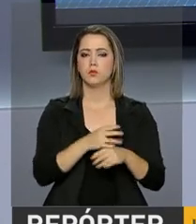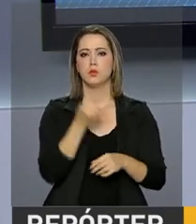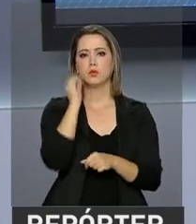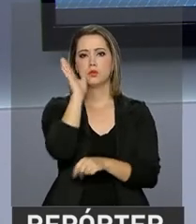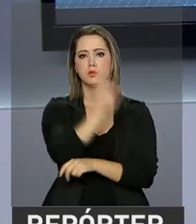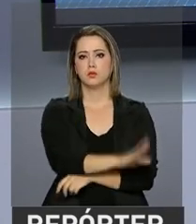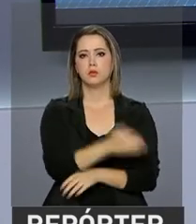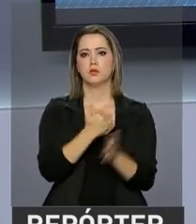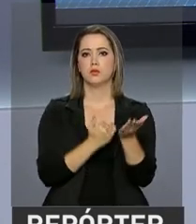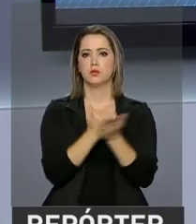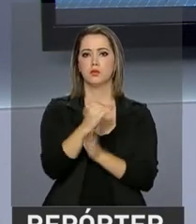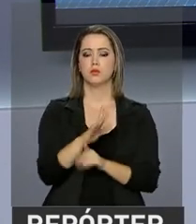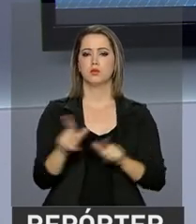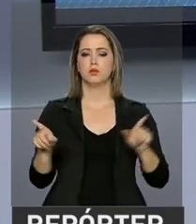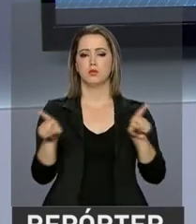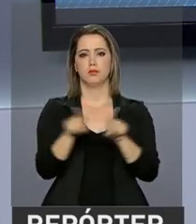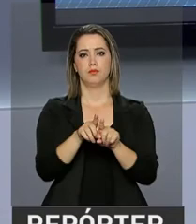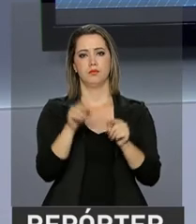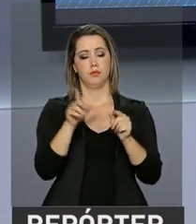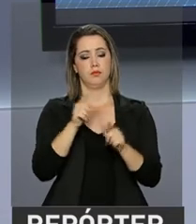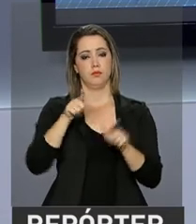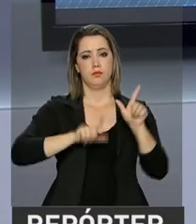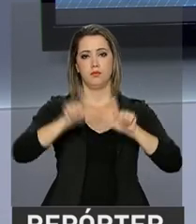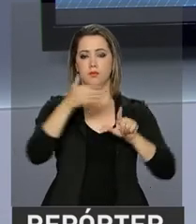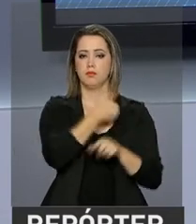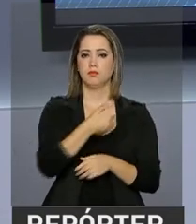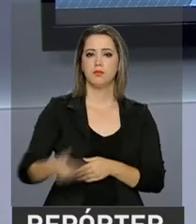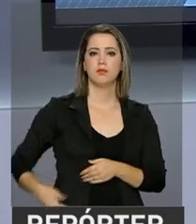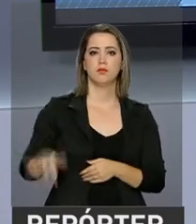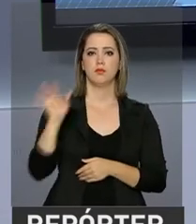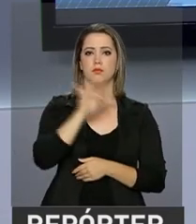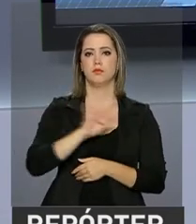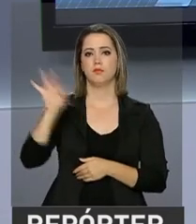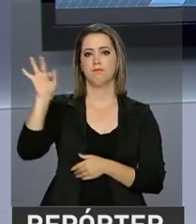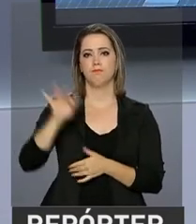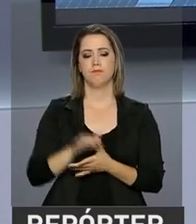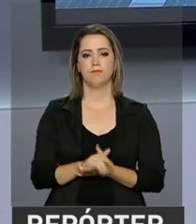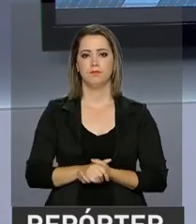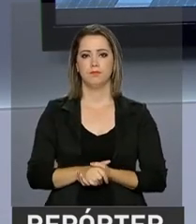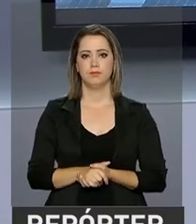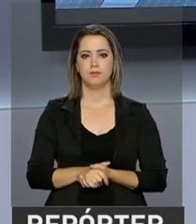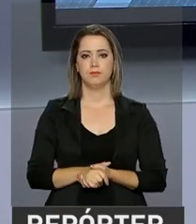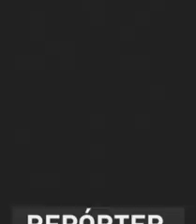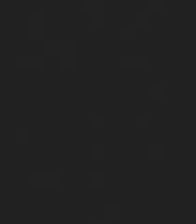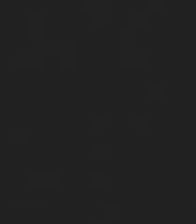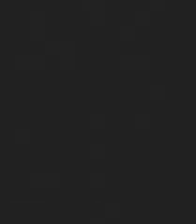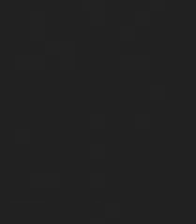Uma boa tarde para você e continue com a gente aqui na NBR, a TV do Governo Federal.